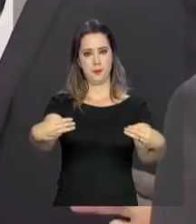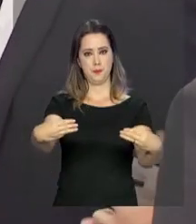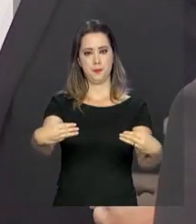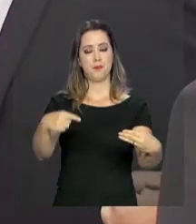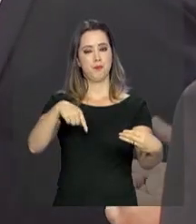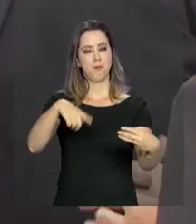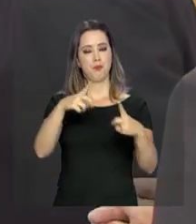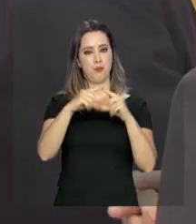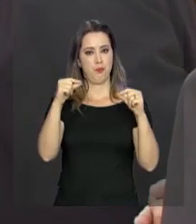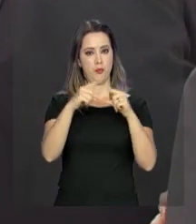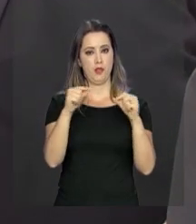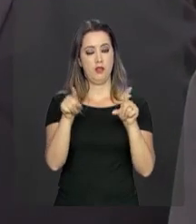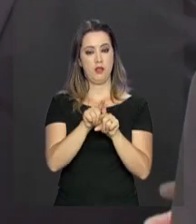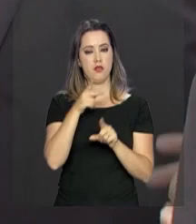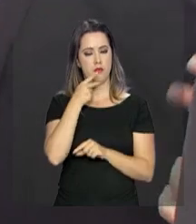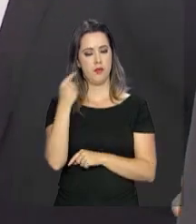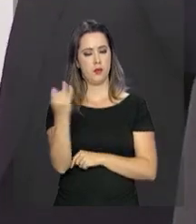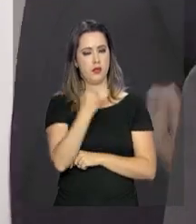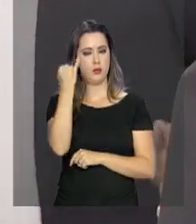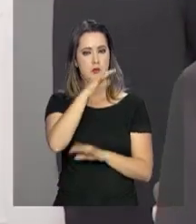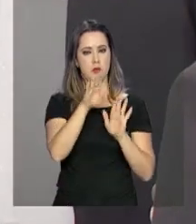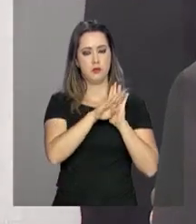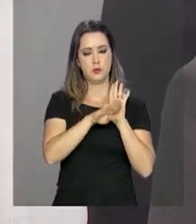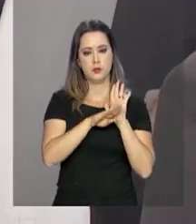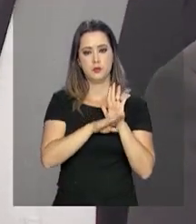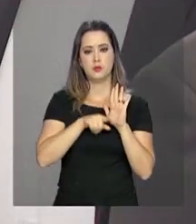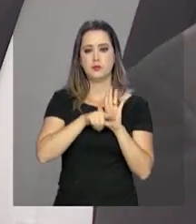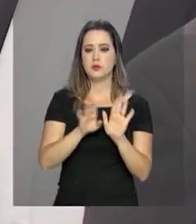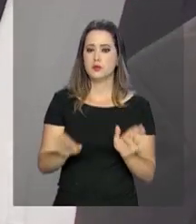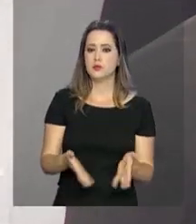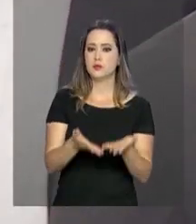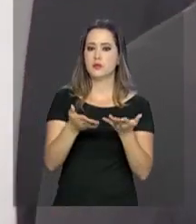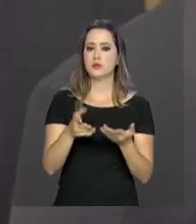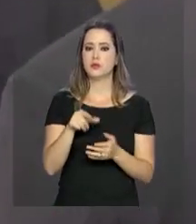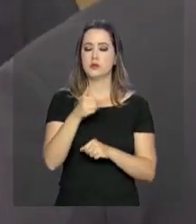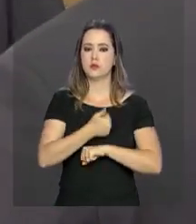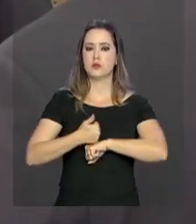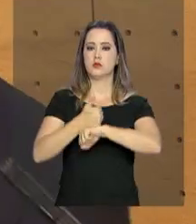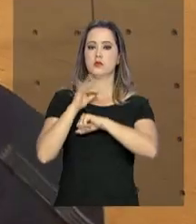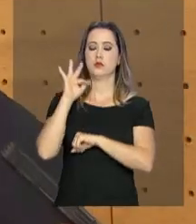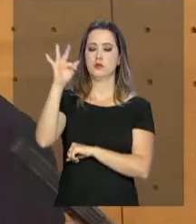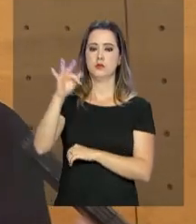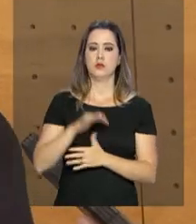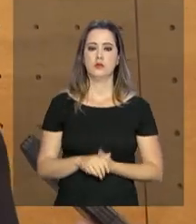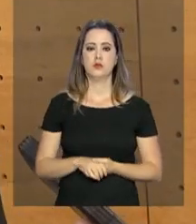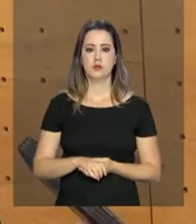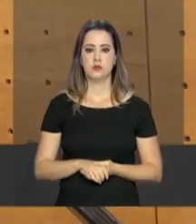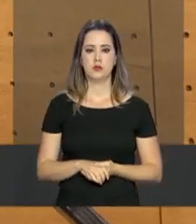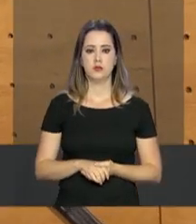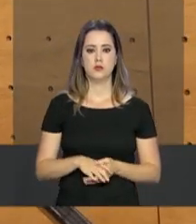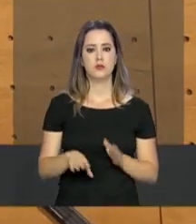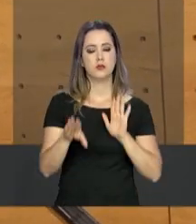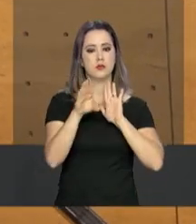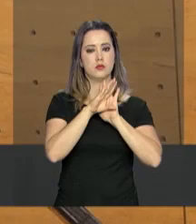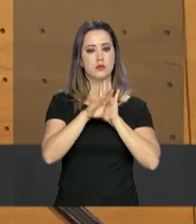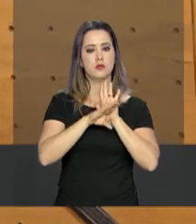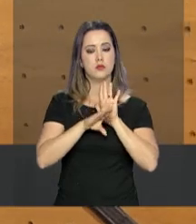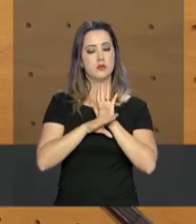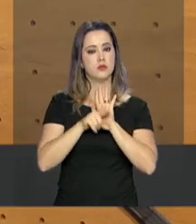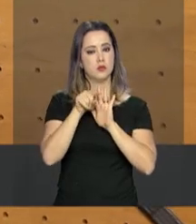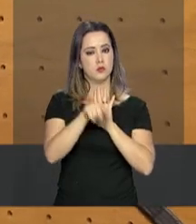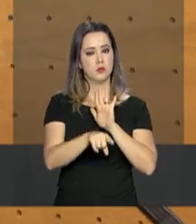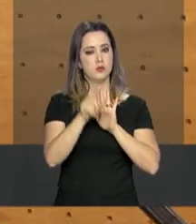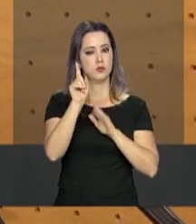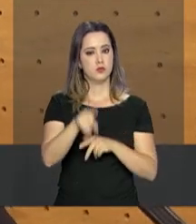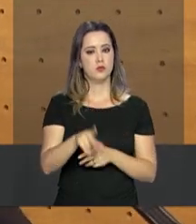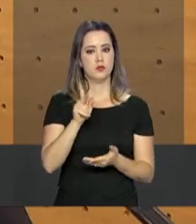e defendeu a importância do projeto para formar profissionais para o futuro esse projeto reca tranque que